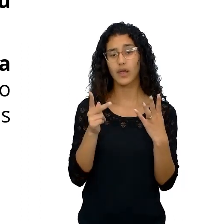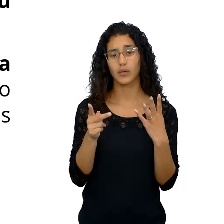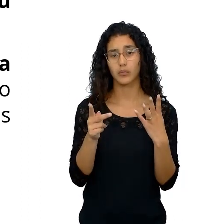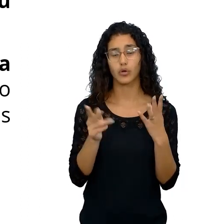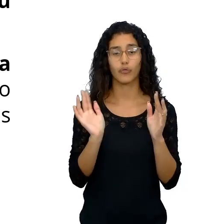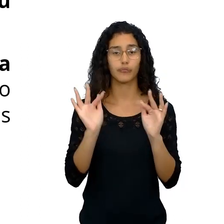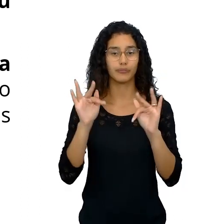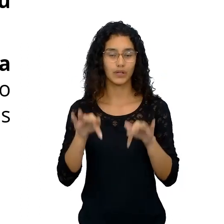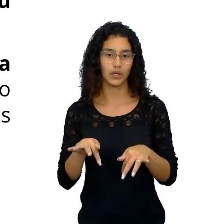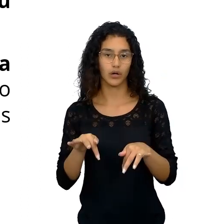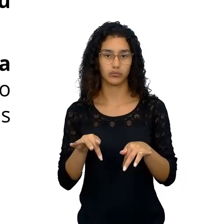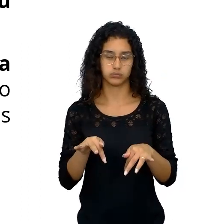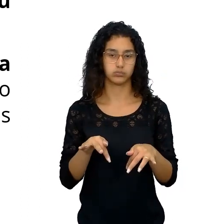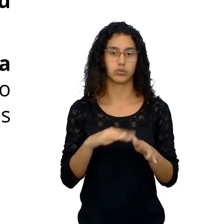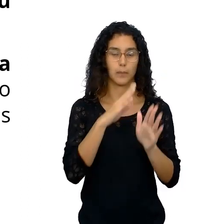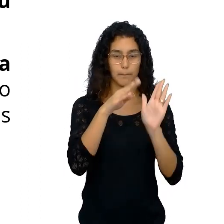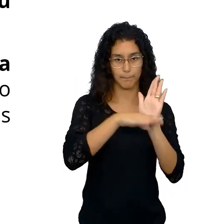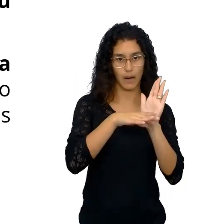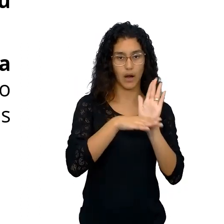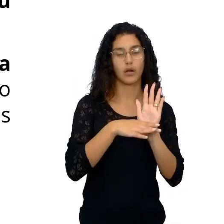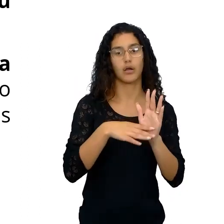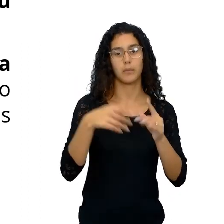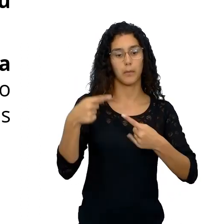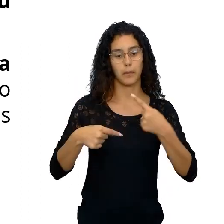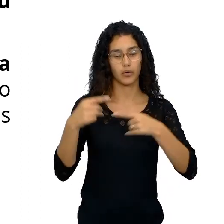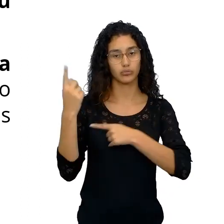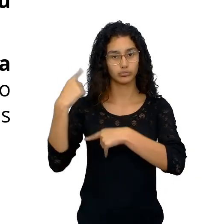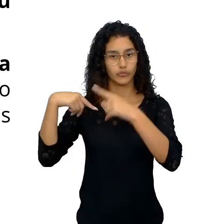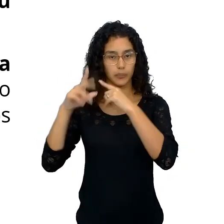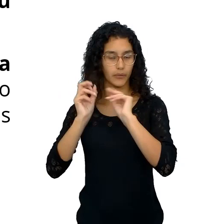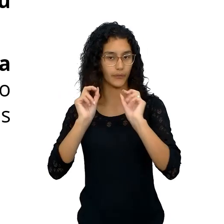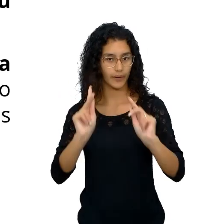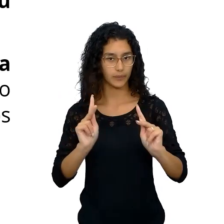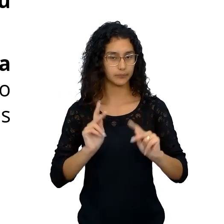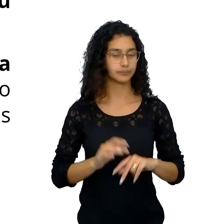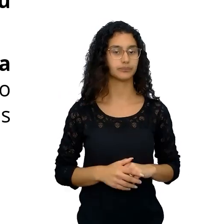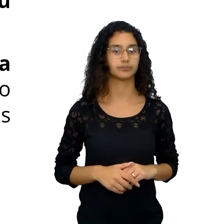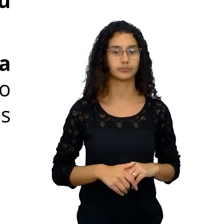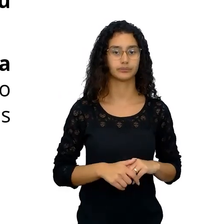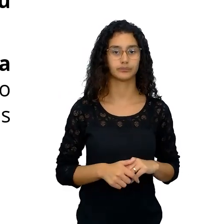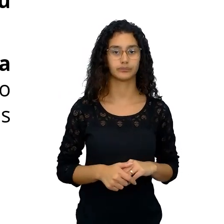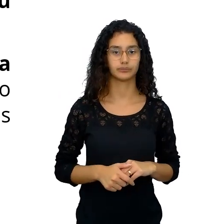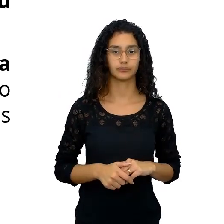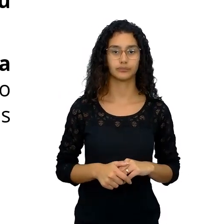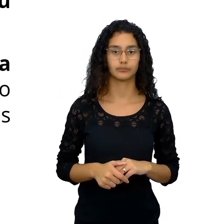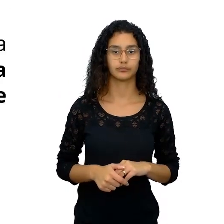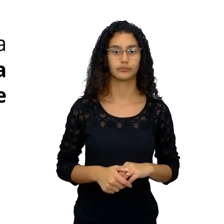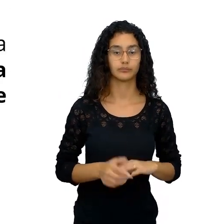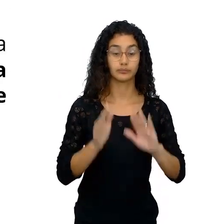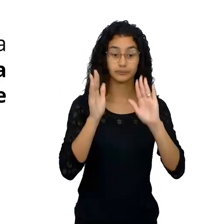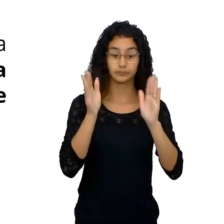no finalzinho da nossa pauta, para discutir no desdobramento. Tudo bem? E agora,